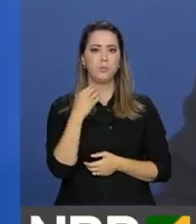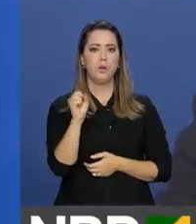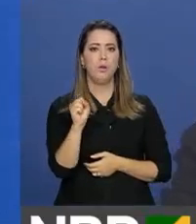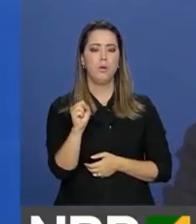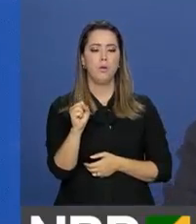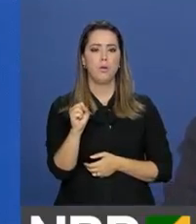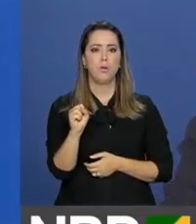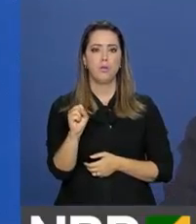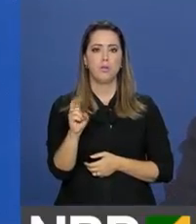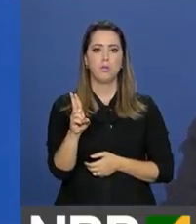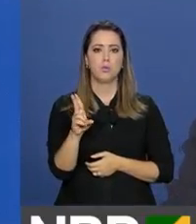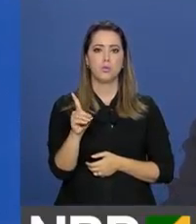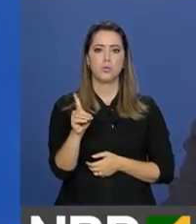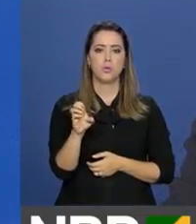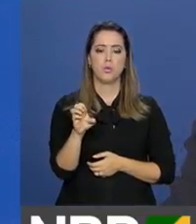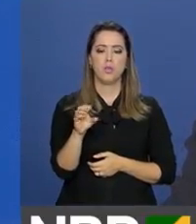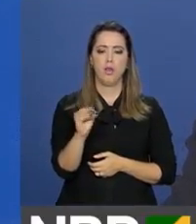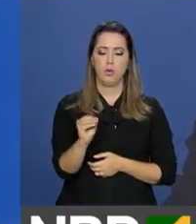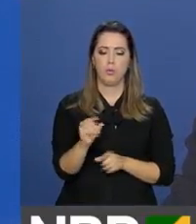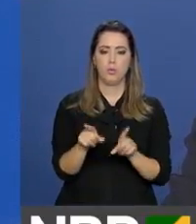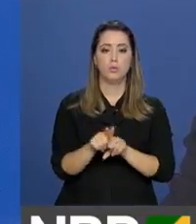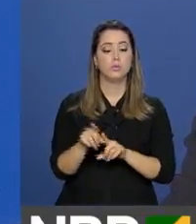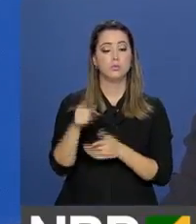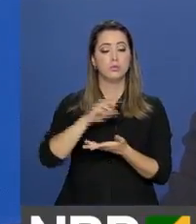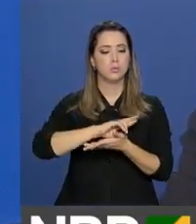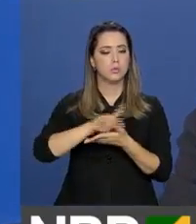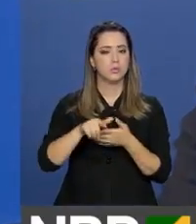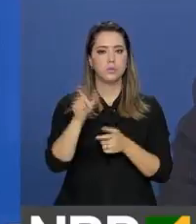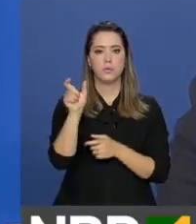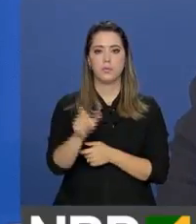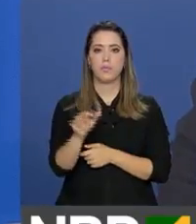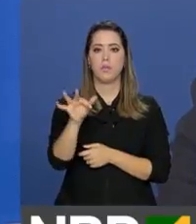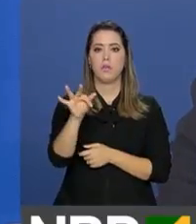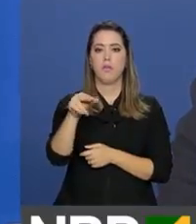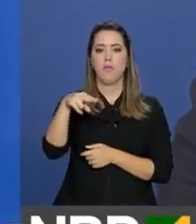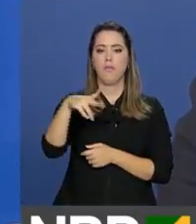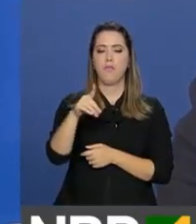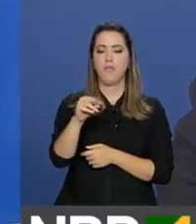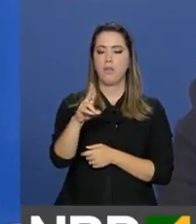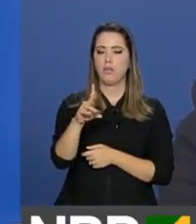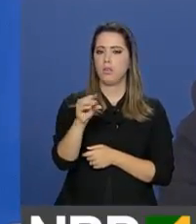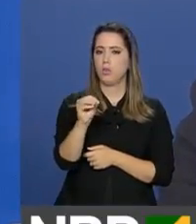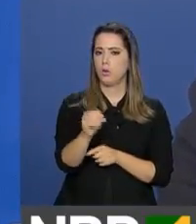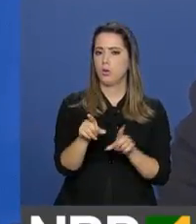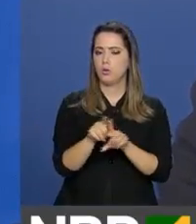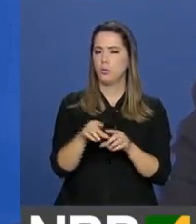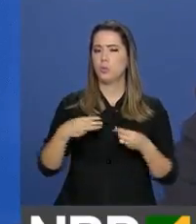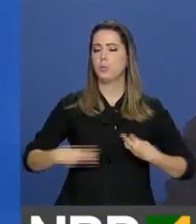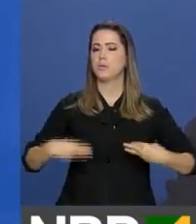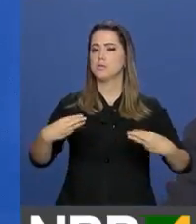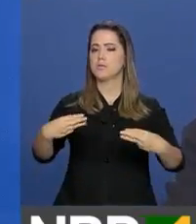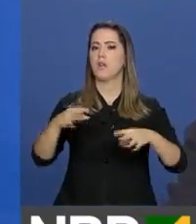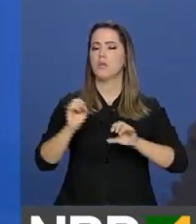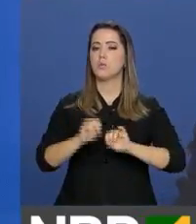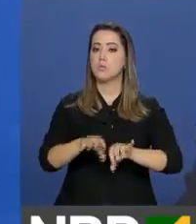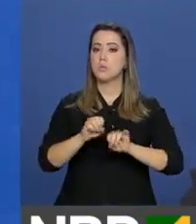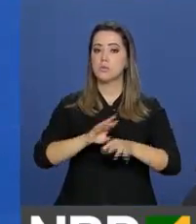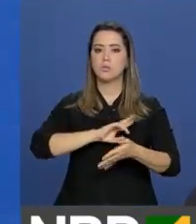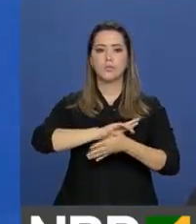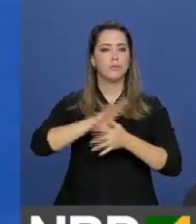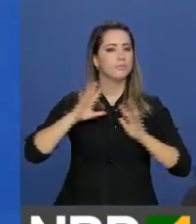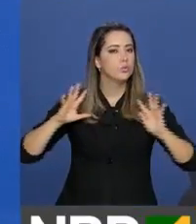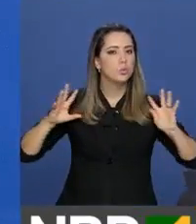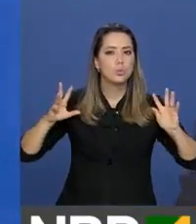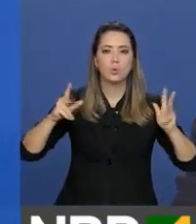Felipe Sartori, secretário executivo adjunto do Ministério da Educação. Enfim, cumprimentar a